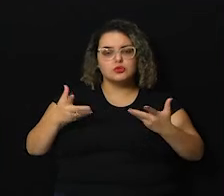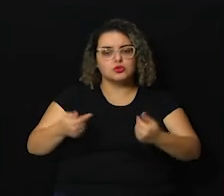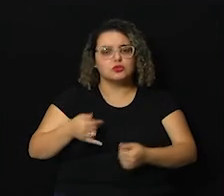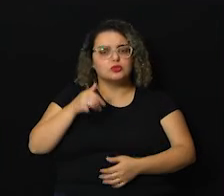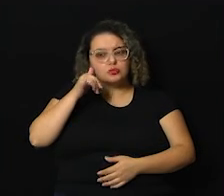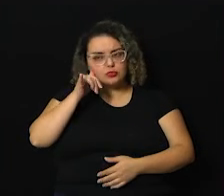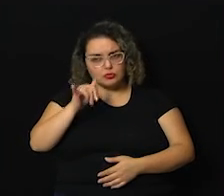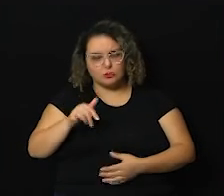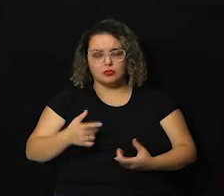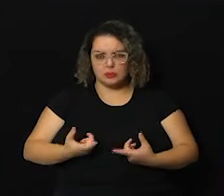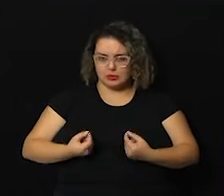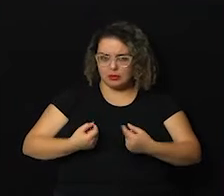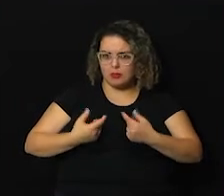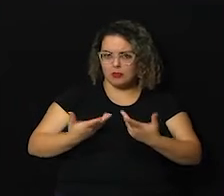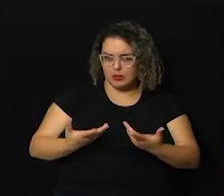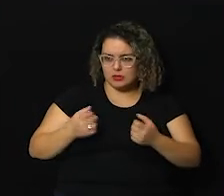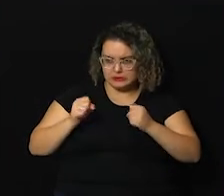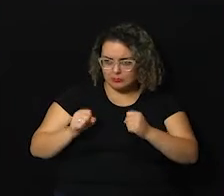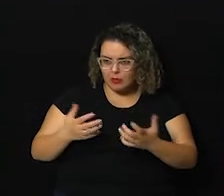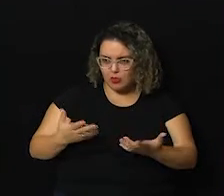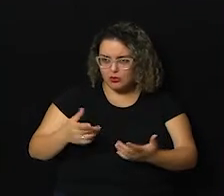geral, evitar o câncer?